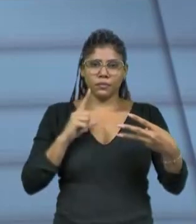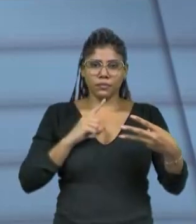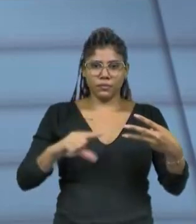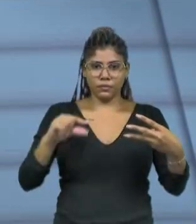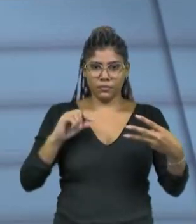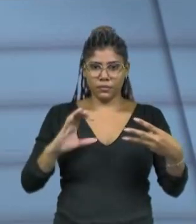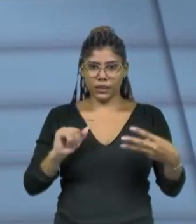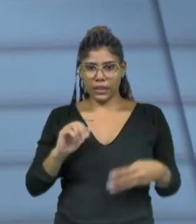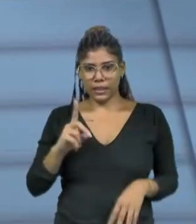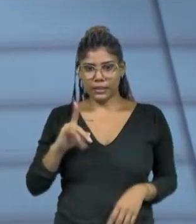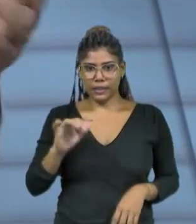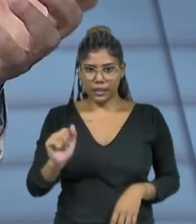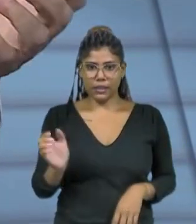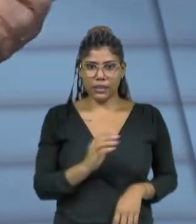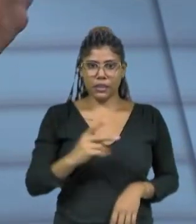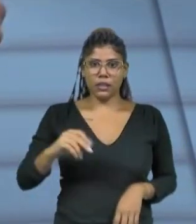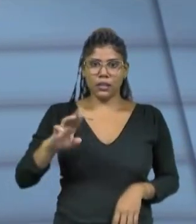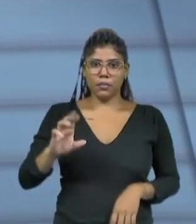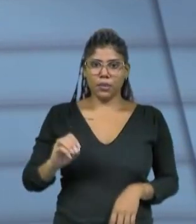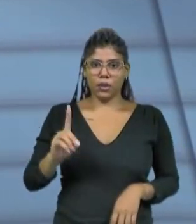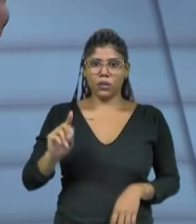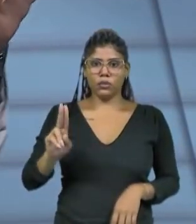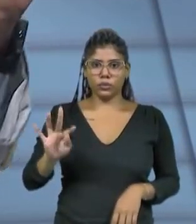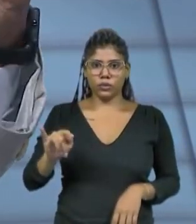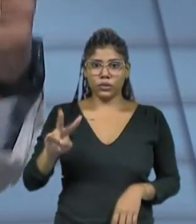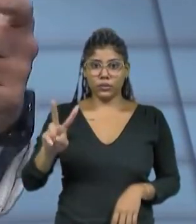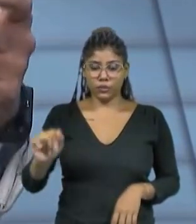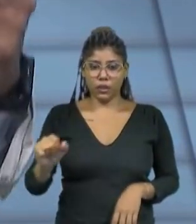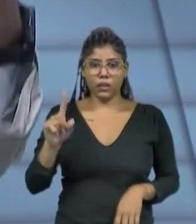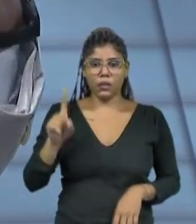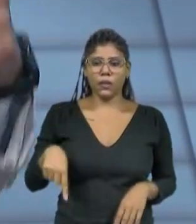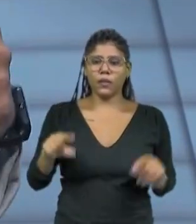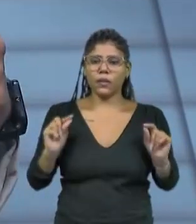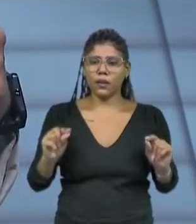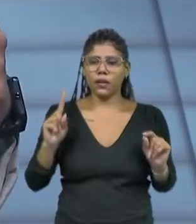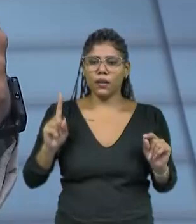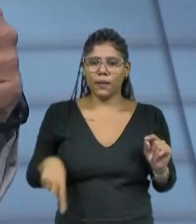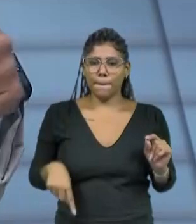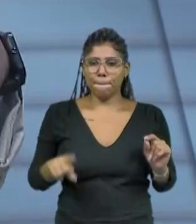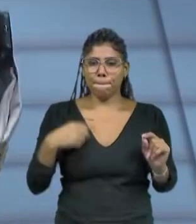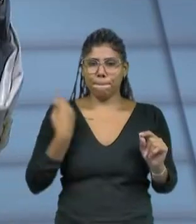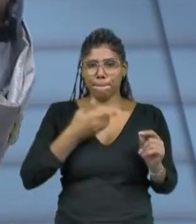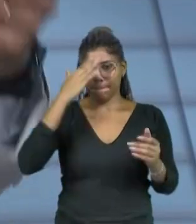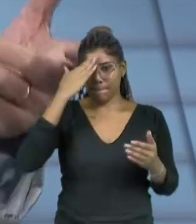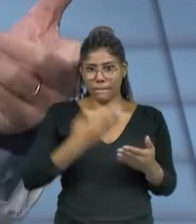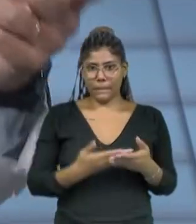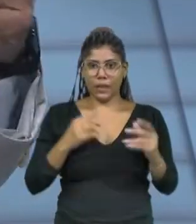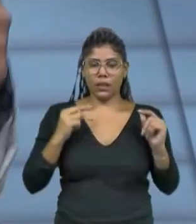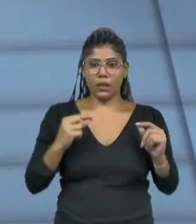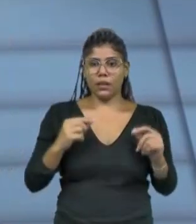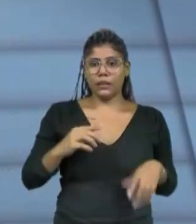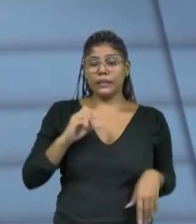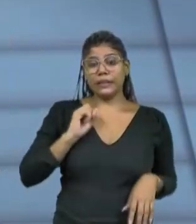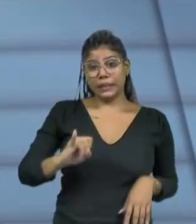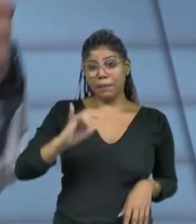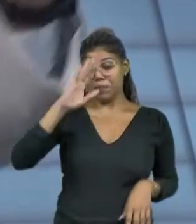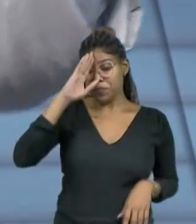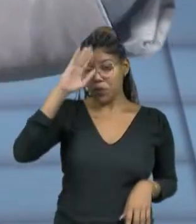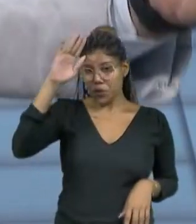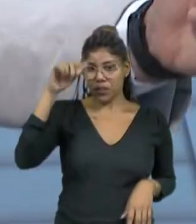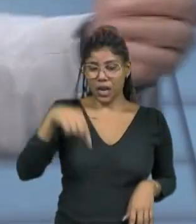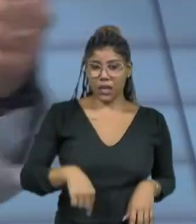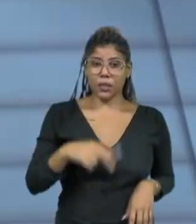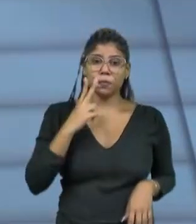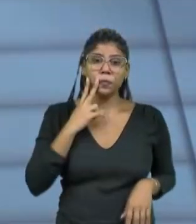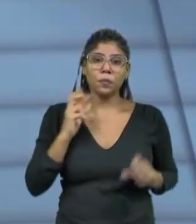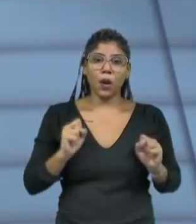produtivas, que exatamente seriam aquelas cadeias que a gente acredita que, priorizadas no estado do Ceará, elas